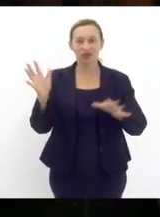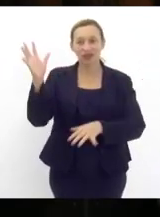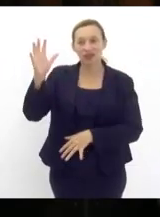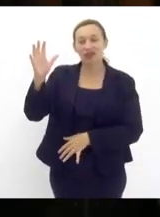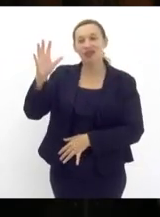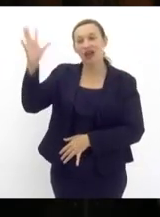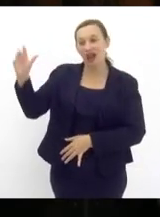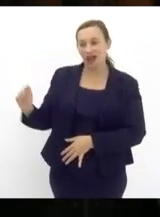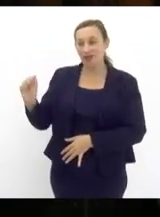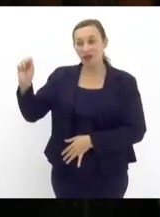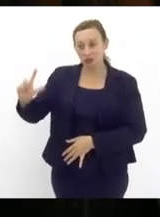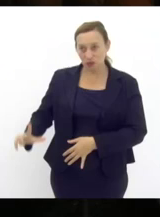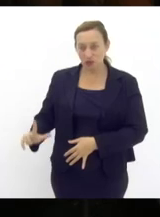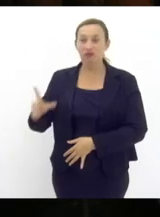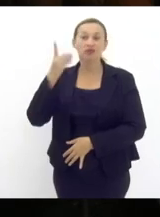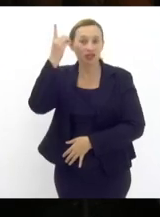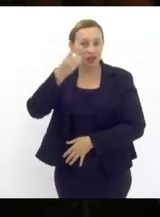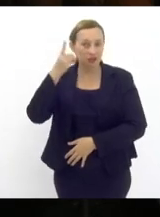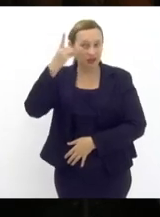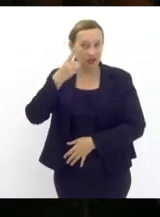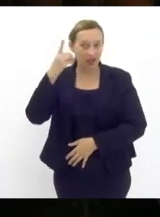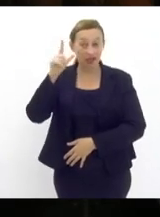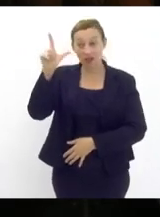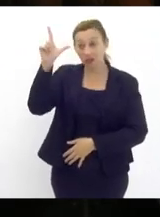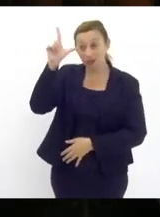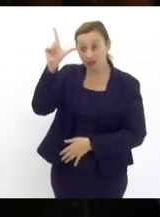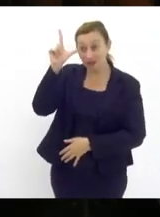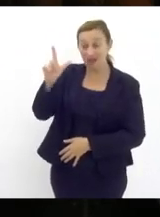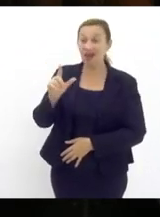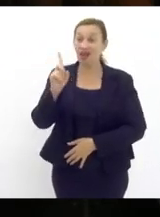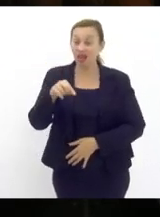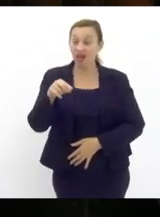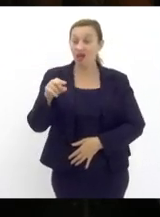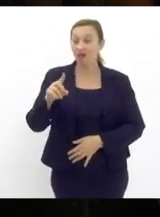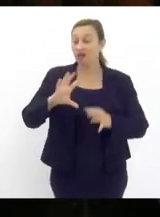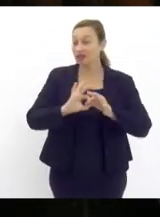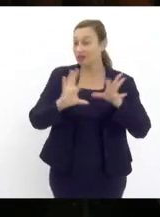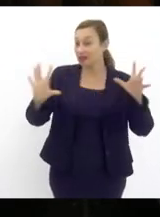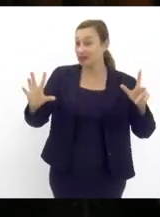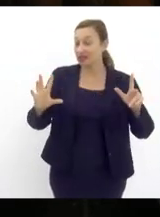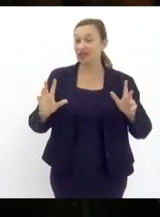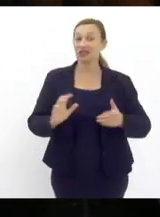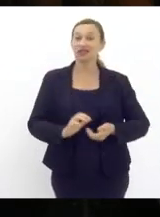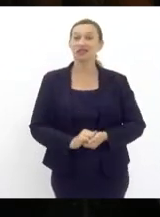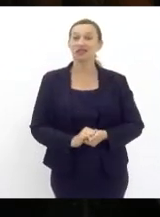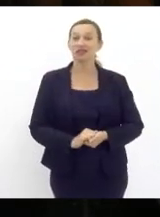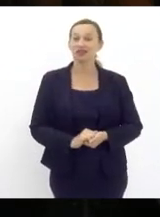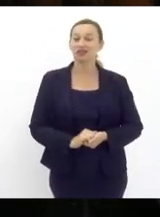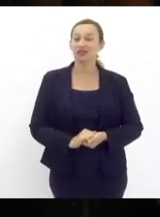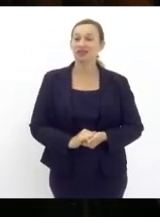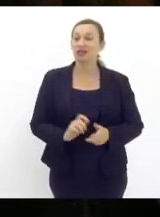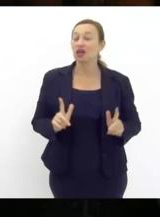África do Sul deputada Lucinha é uma democracia que como a nossa busca